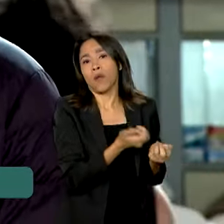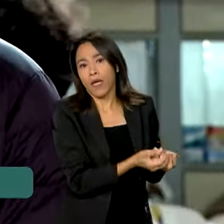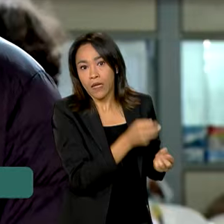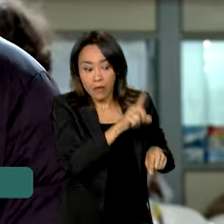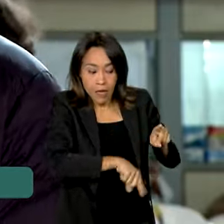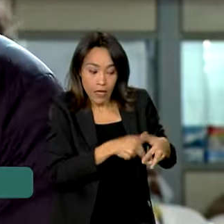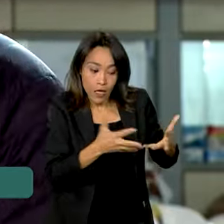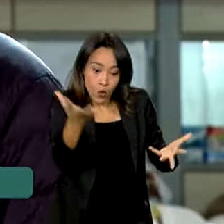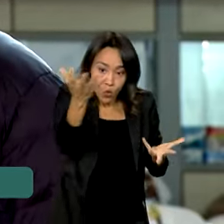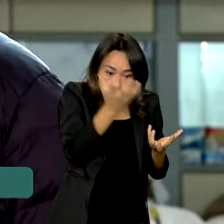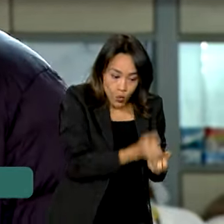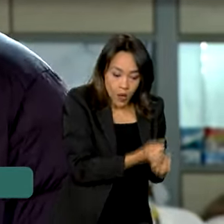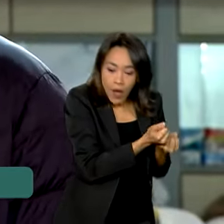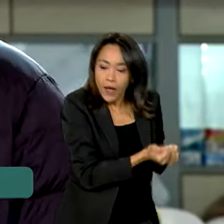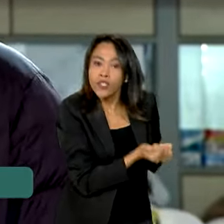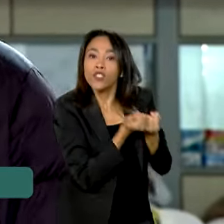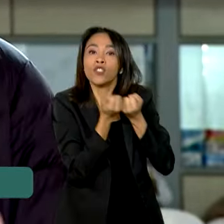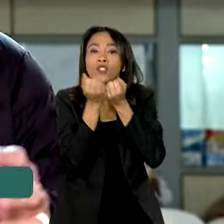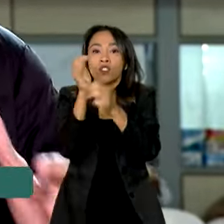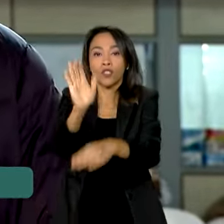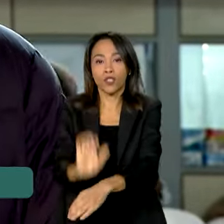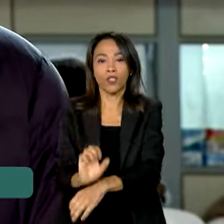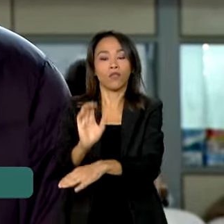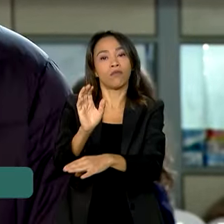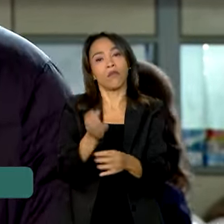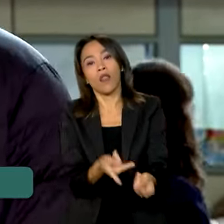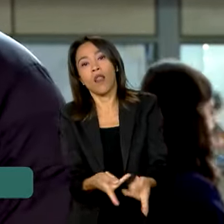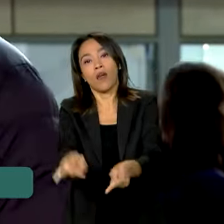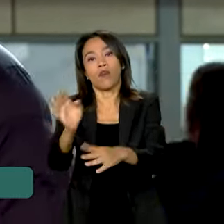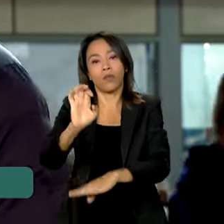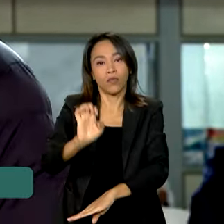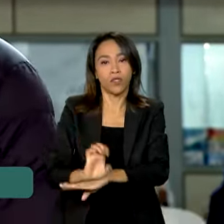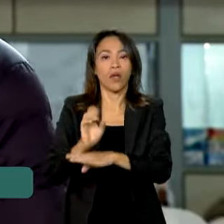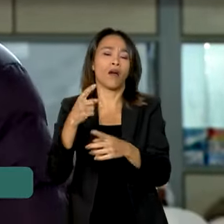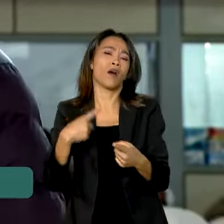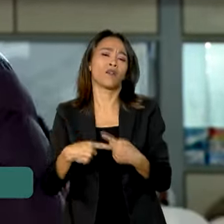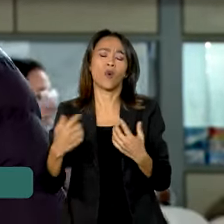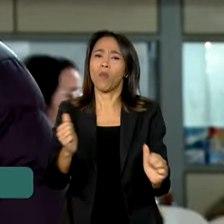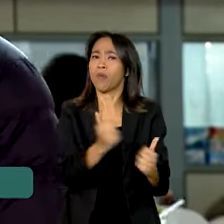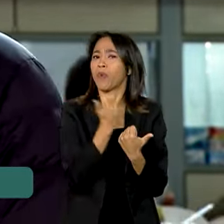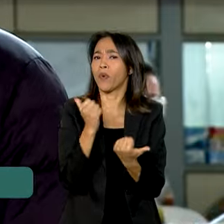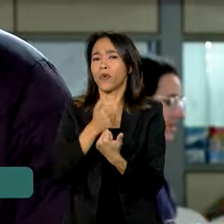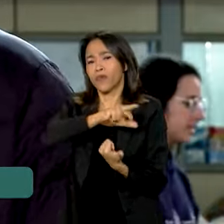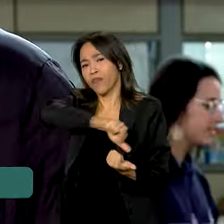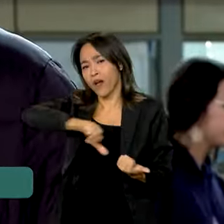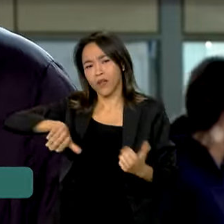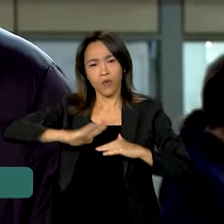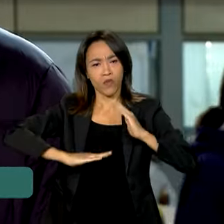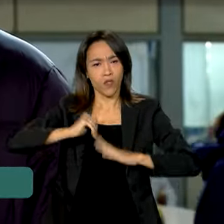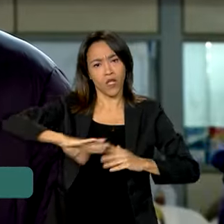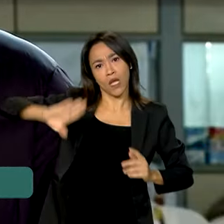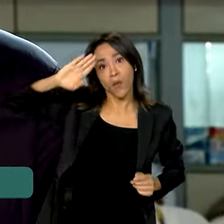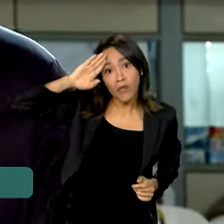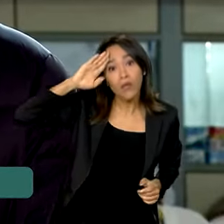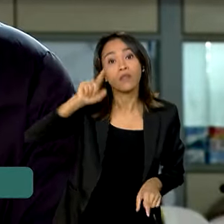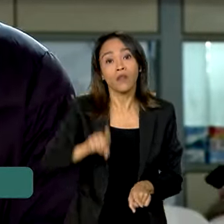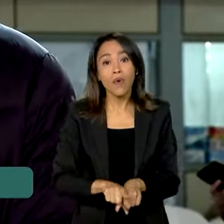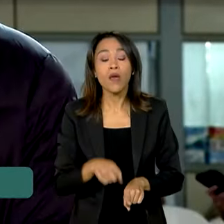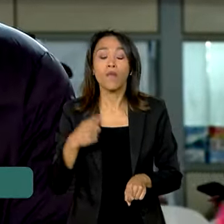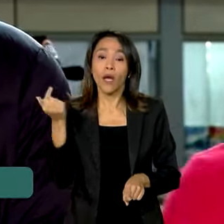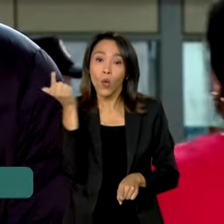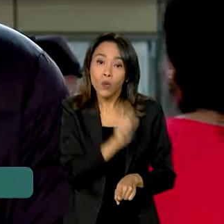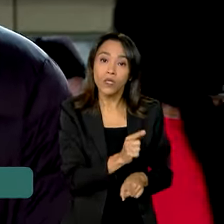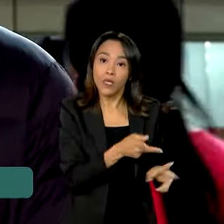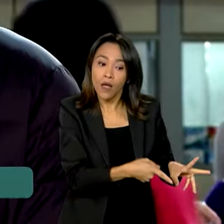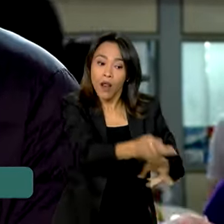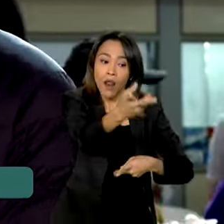itens aqui aos centros de distribuição, às Defesa Civil Estadual, Federal, ao Exército, para que esses itens cheguem